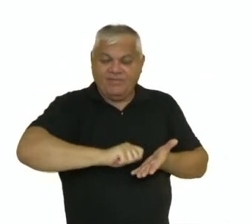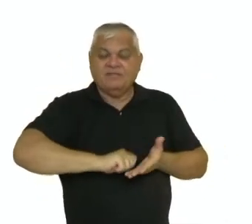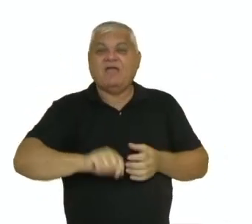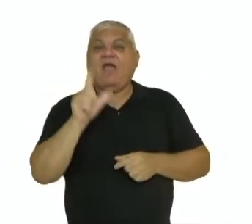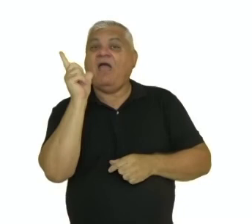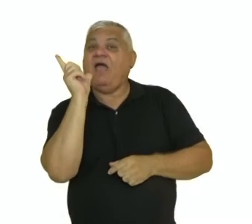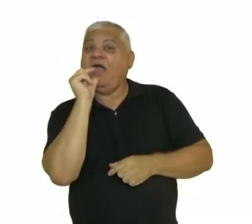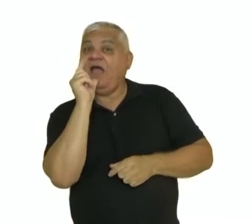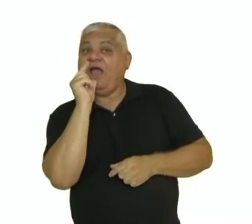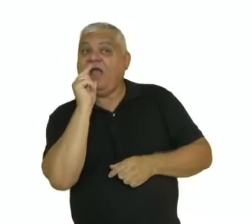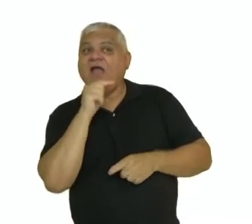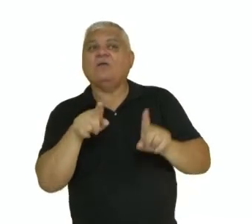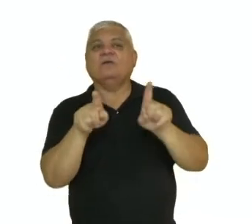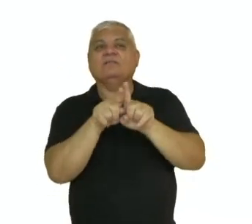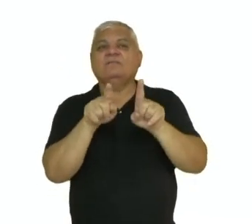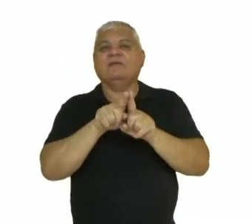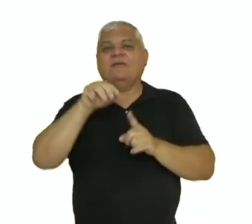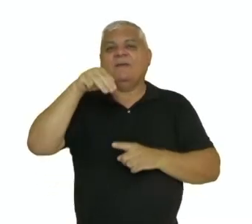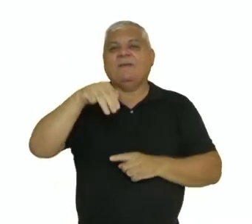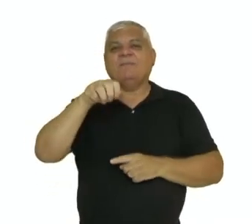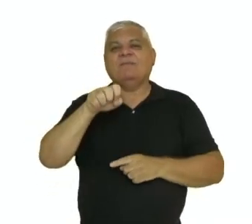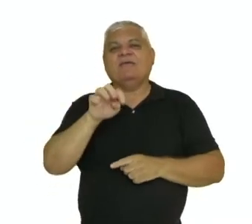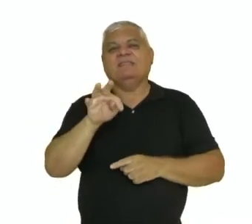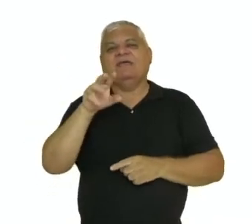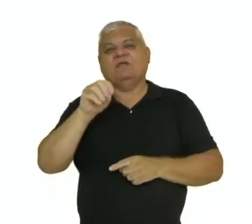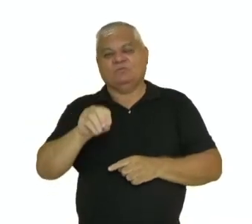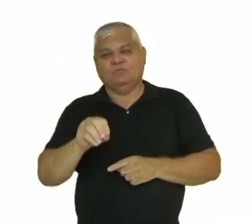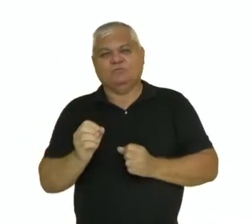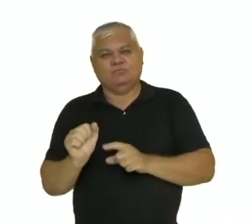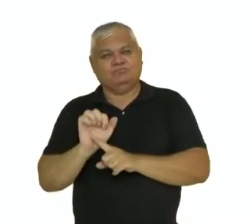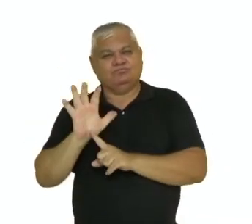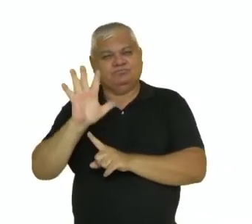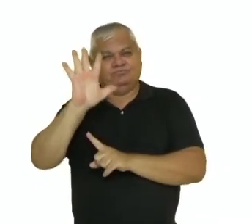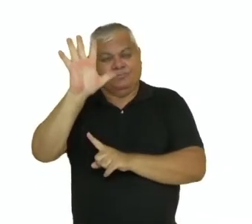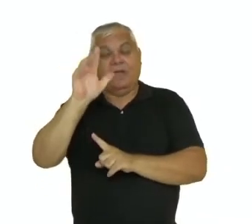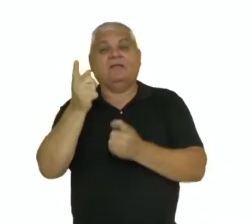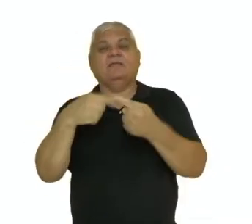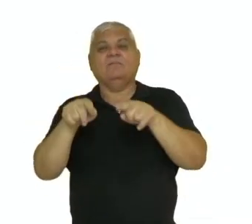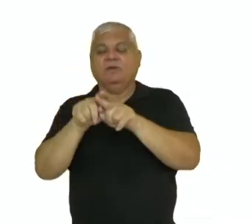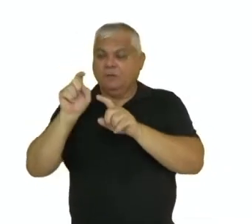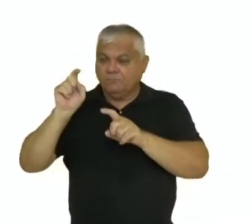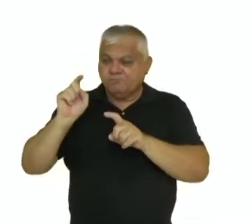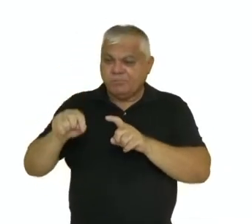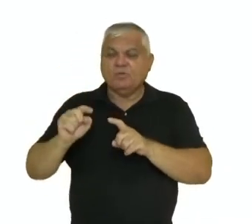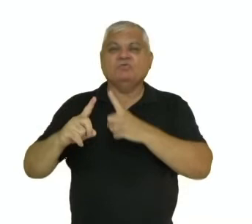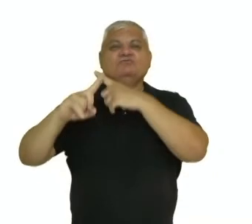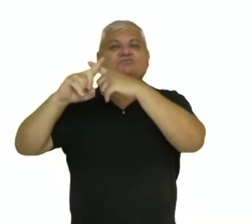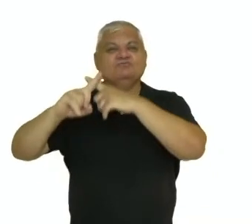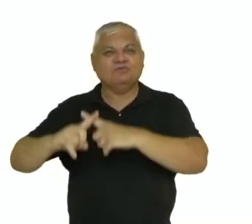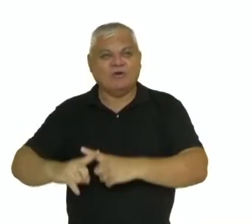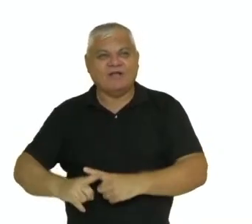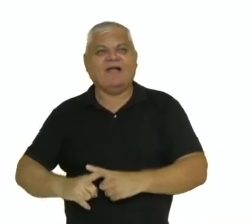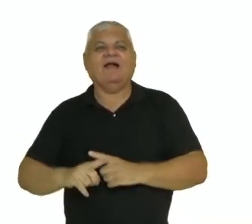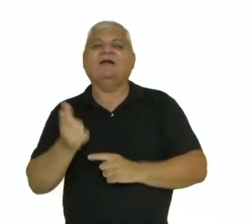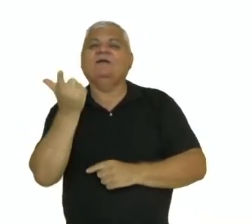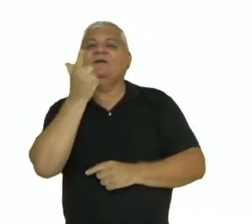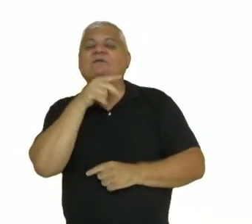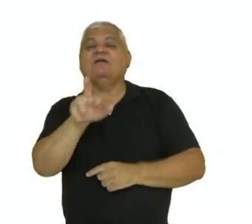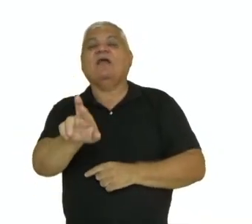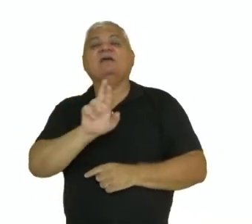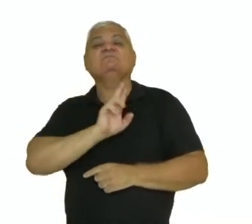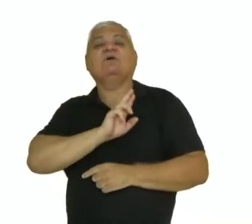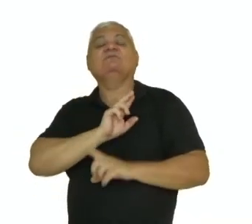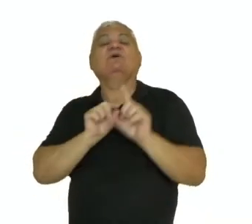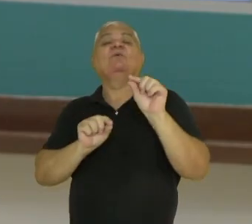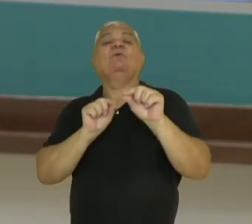combustão do metano. Na sequência, retorne ao início e clique em jogar. Acerte os coeficientes, que conclusão você